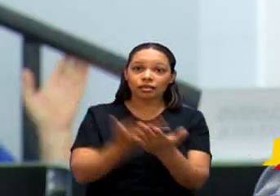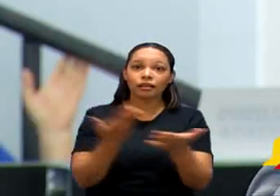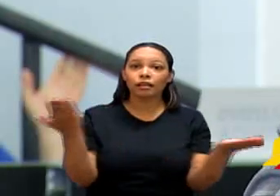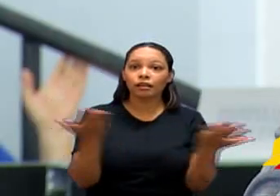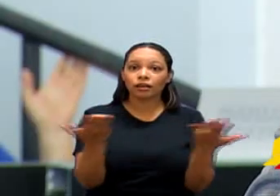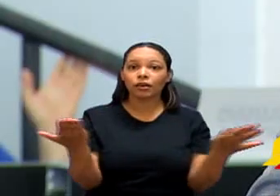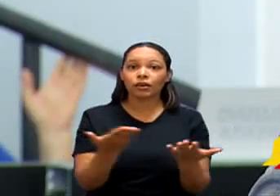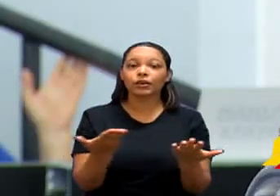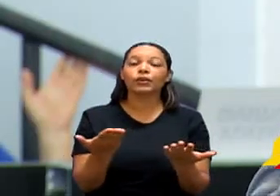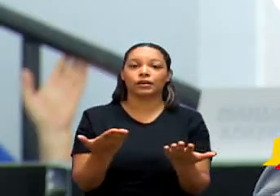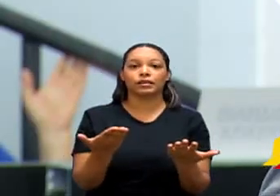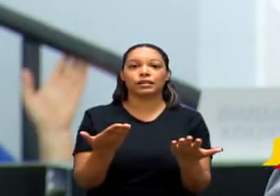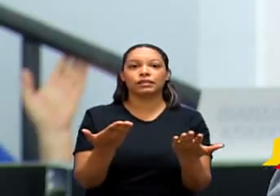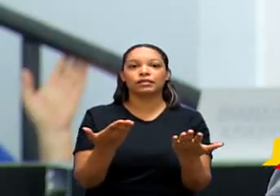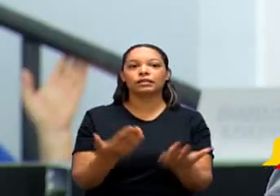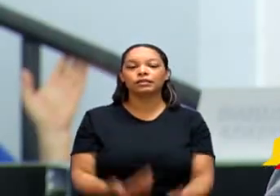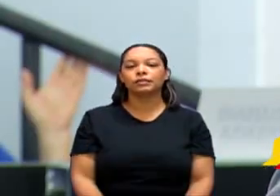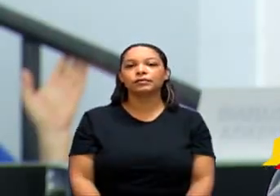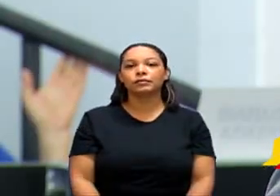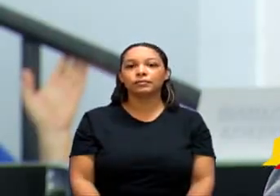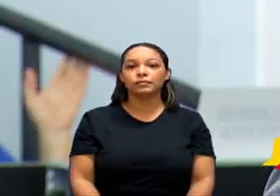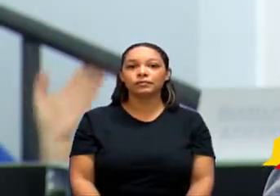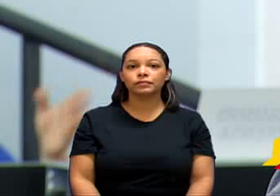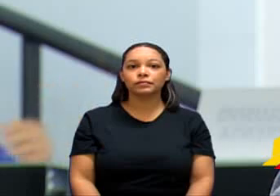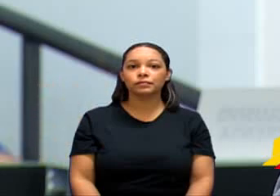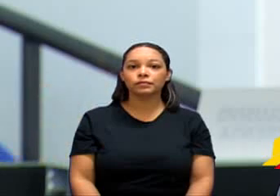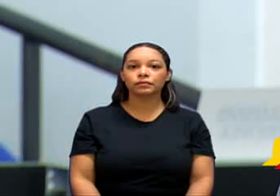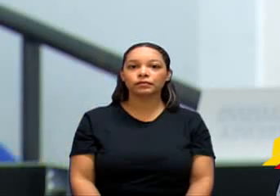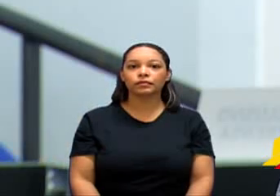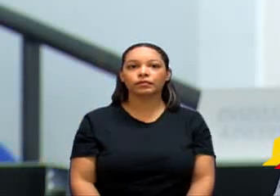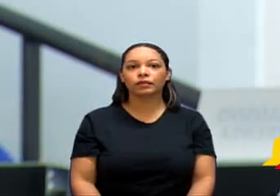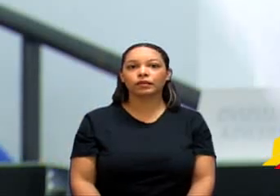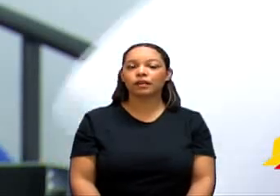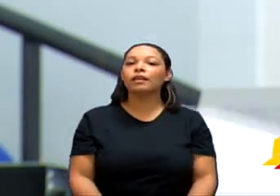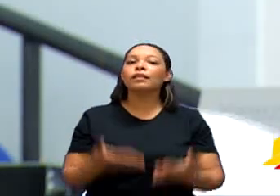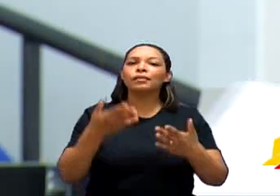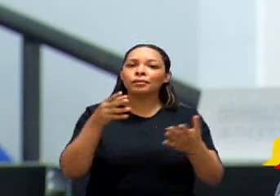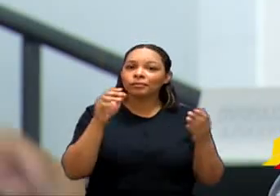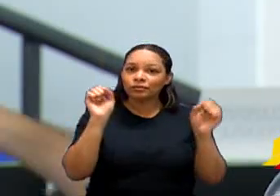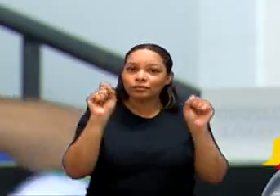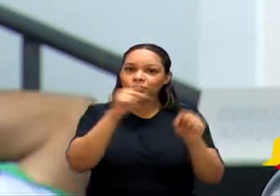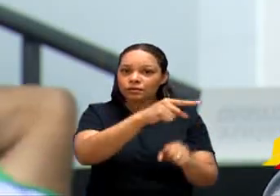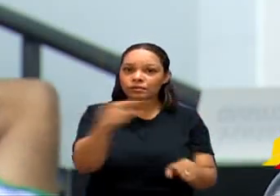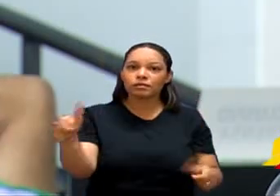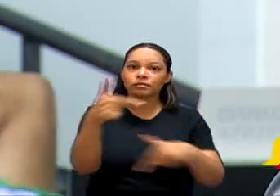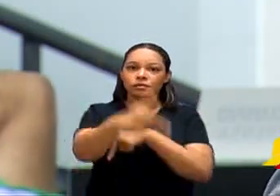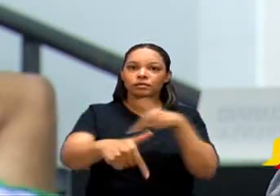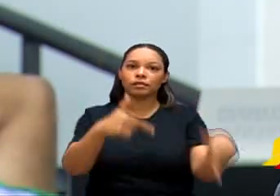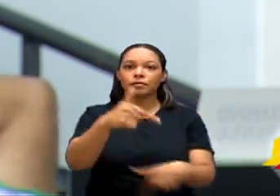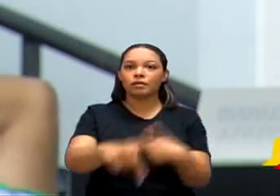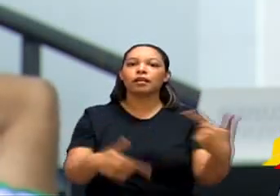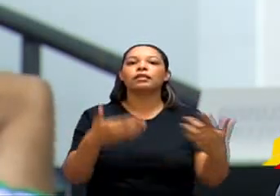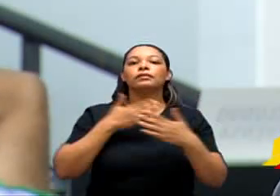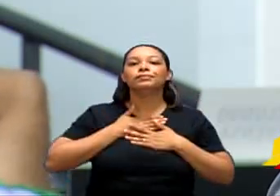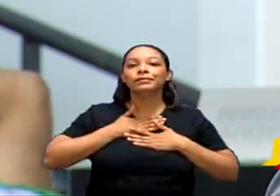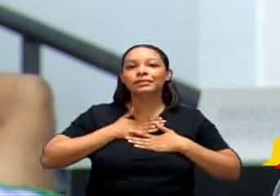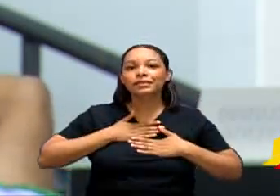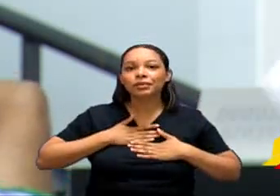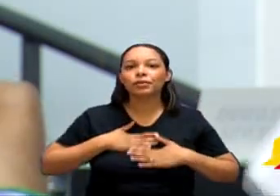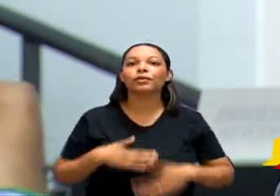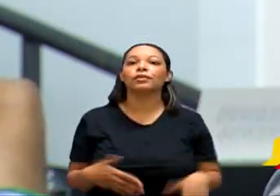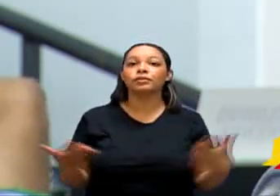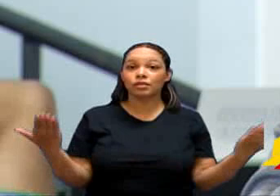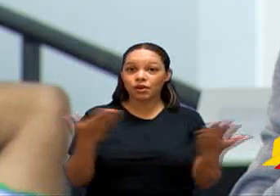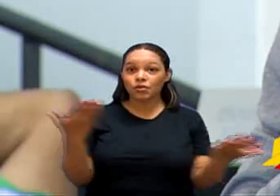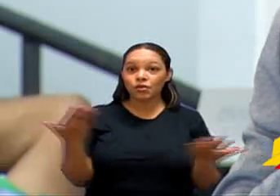favor dessa área aí, esses barganheiros lá vão ficar tranquilos que vai ser realizado esse projeto aí que nós tanto lutamos para